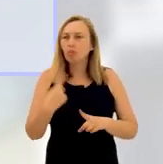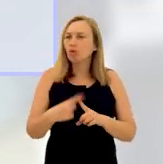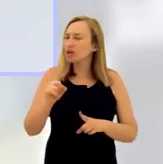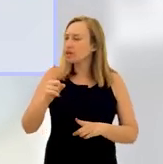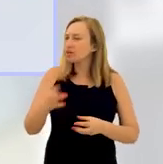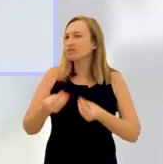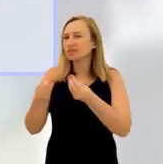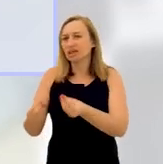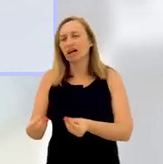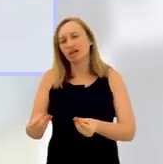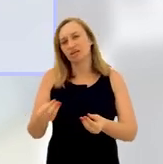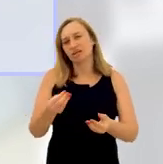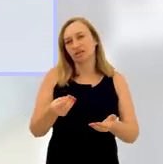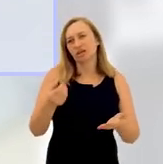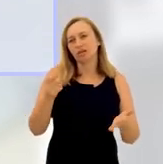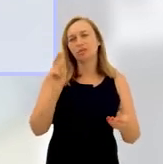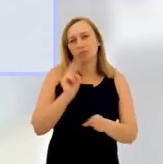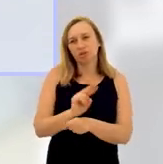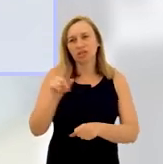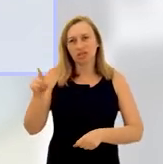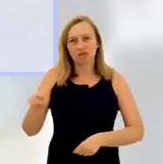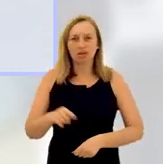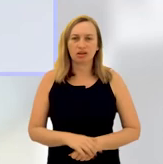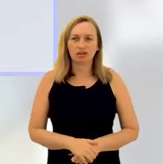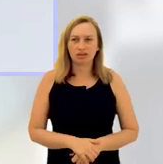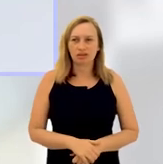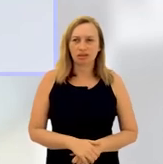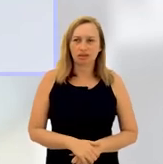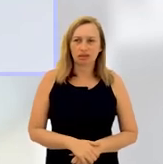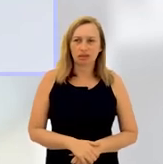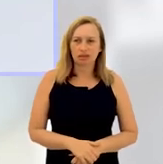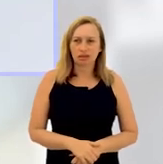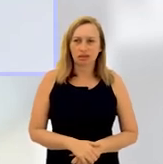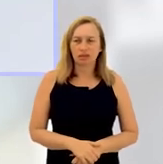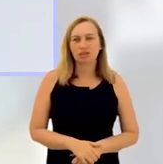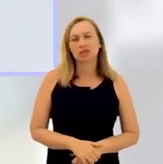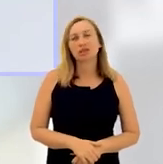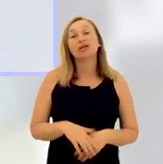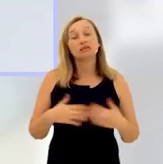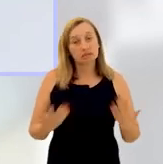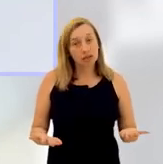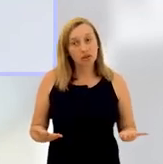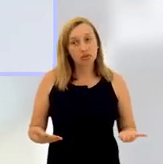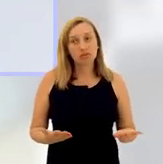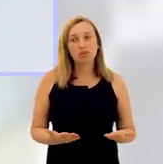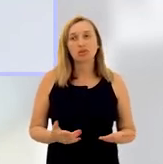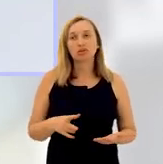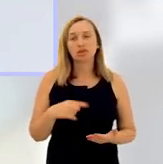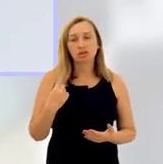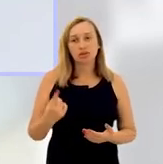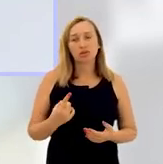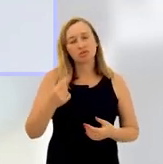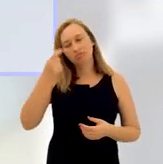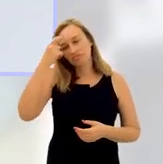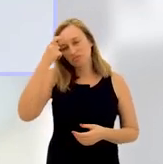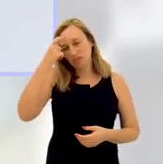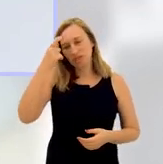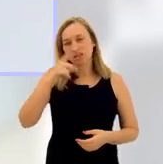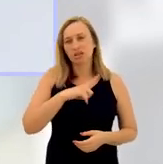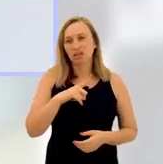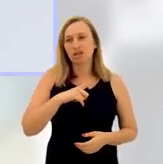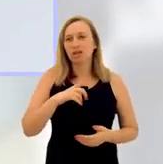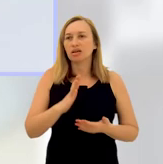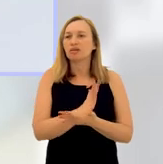não conceder essa ordem de proteção? Já que ela pode ser, se posteriormente não for verificada, ela pode ser revogada. Então, é isso que a gente tem que ter em